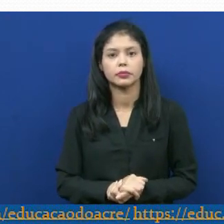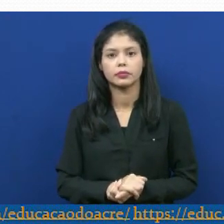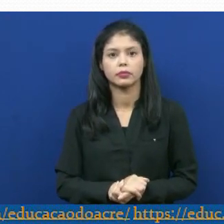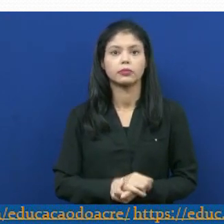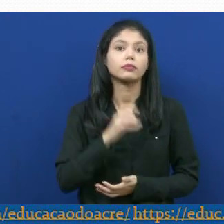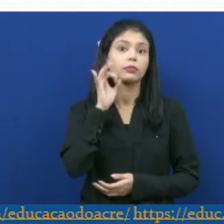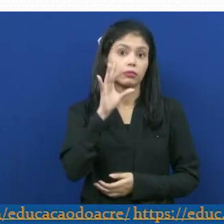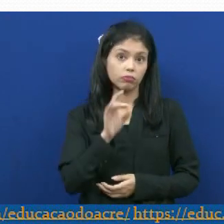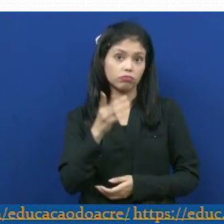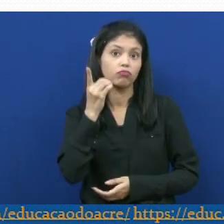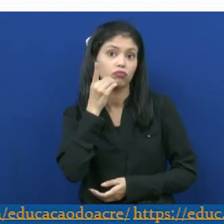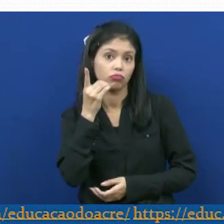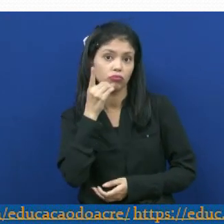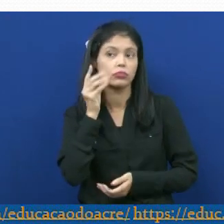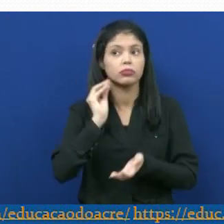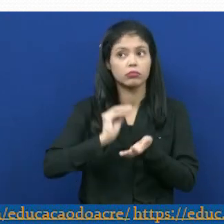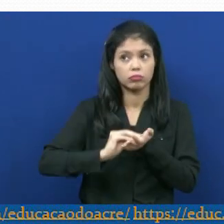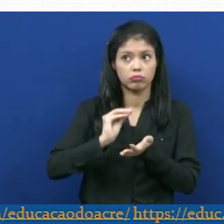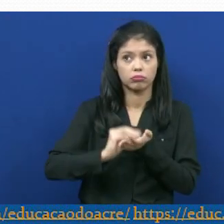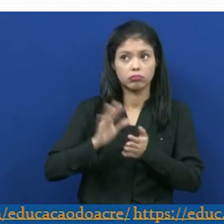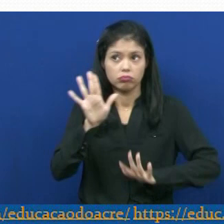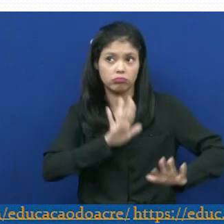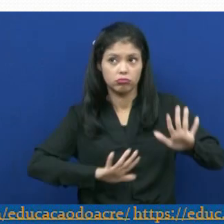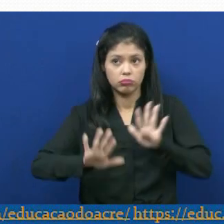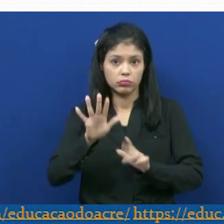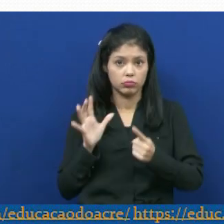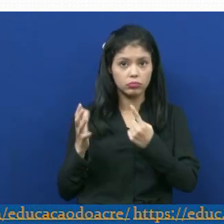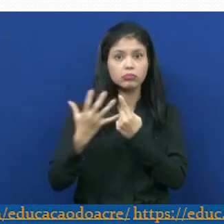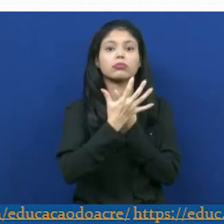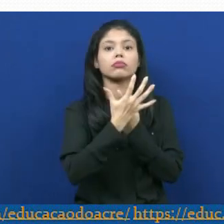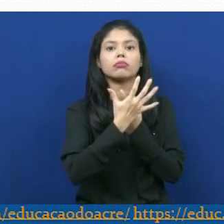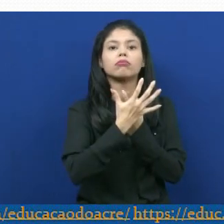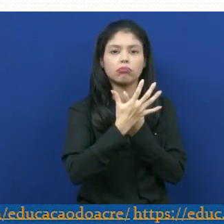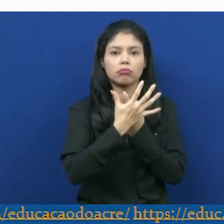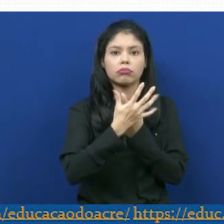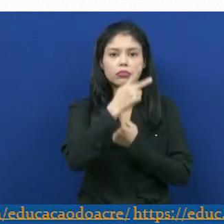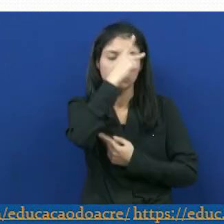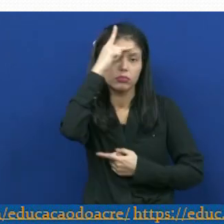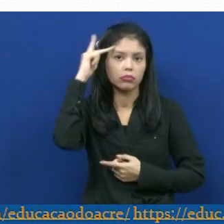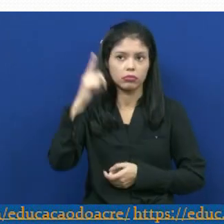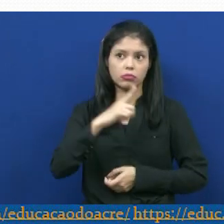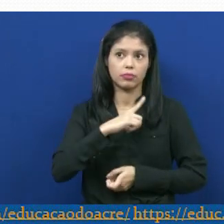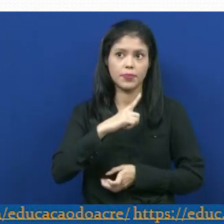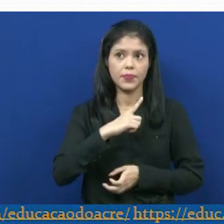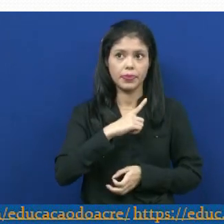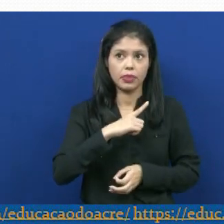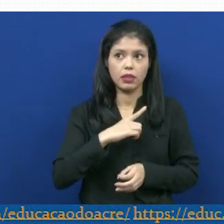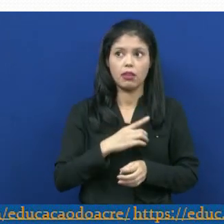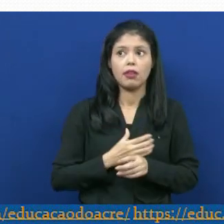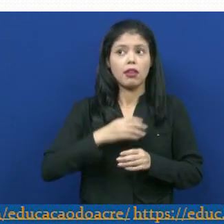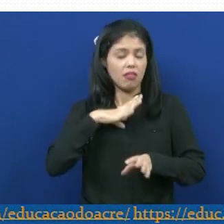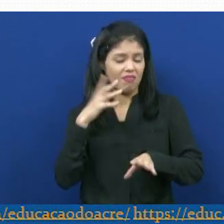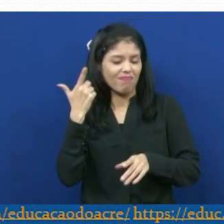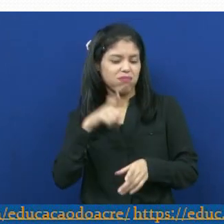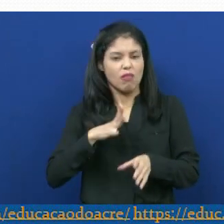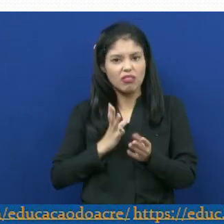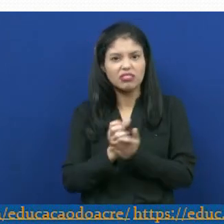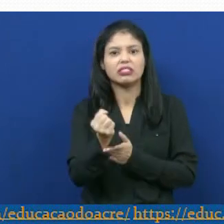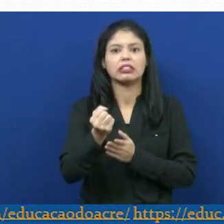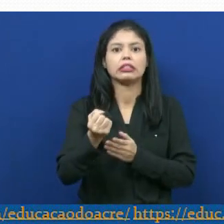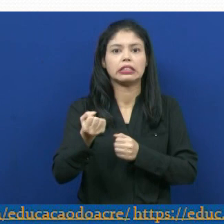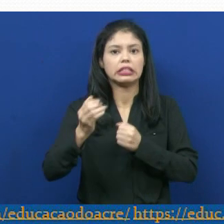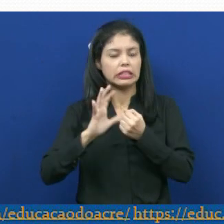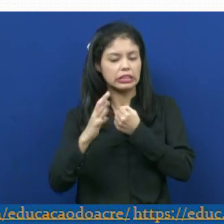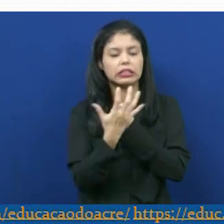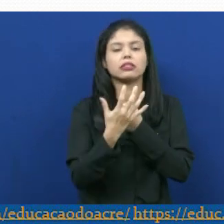A cada dia, por falta de cuidado e de isolamento adequado, pessoas têm se contaminado pelo Covid-19 ao redor